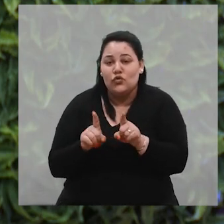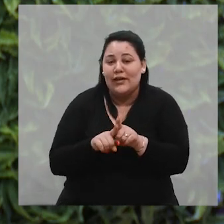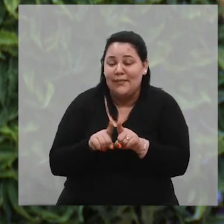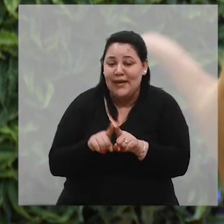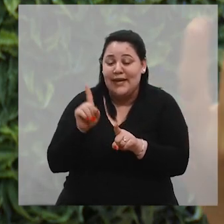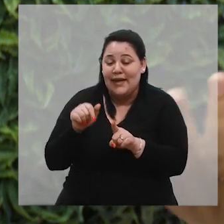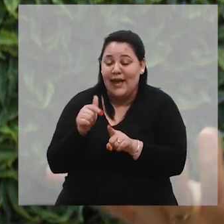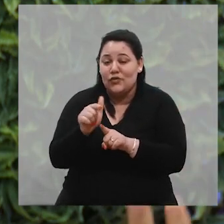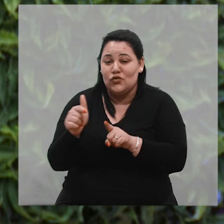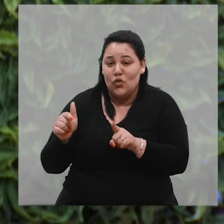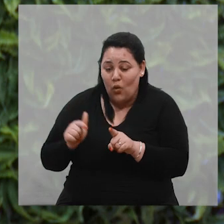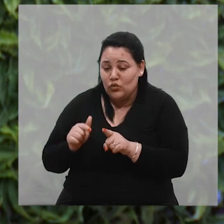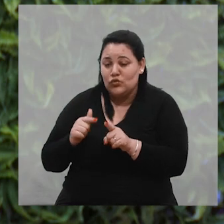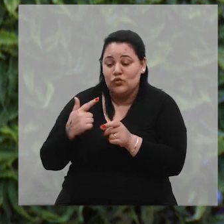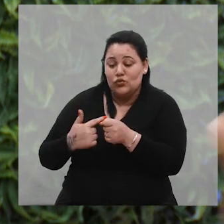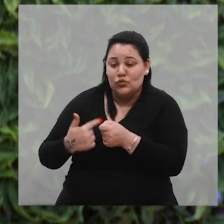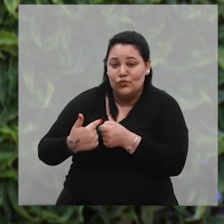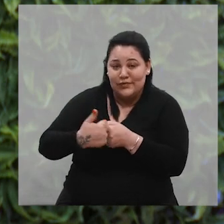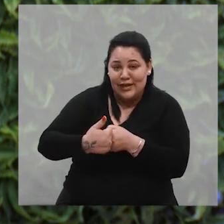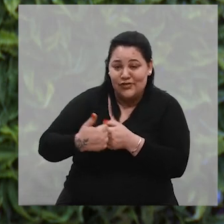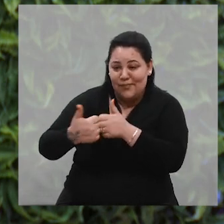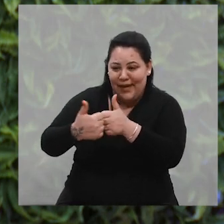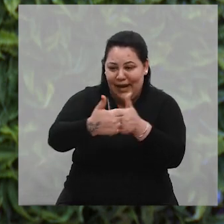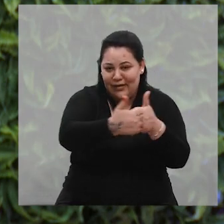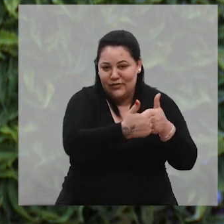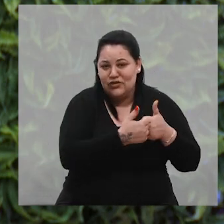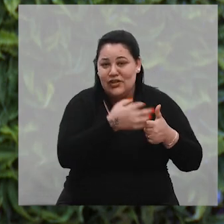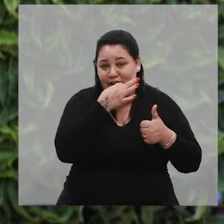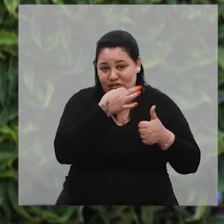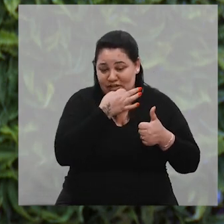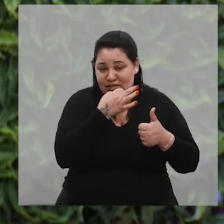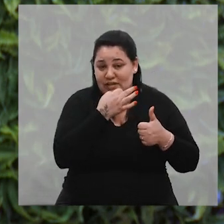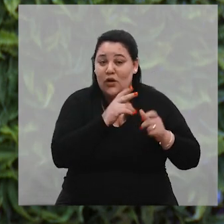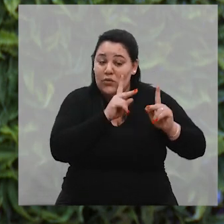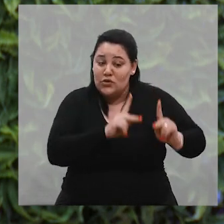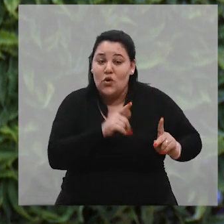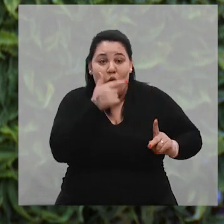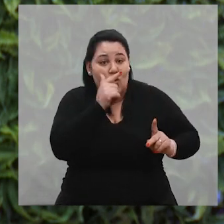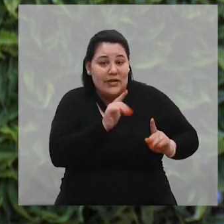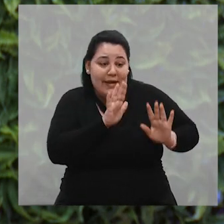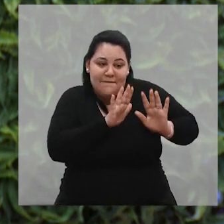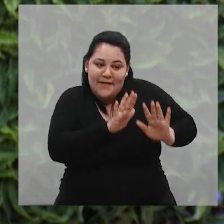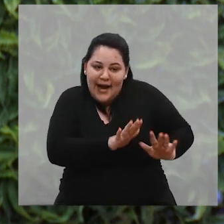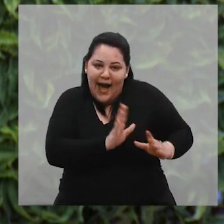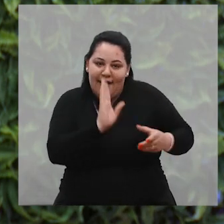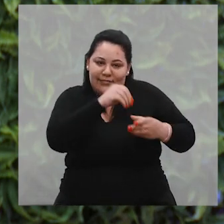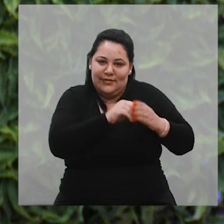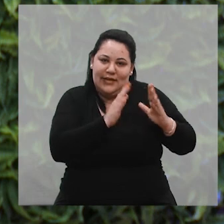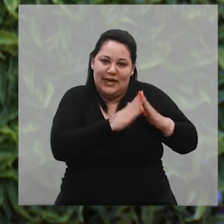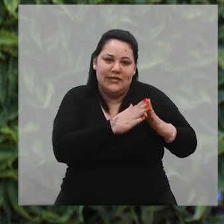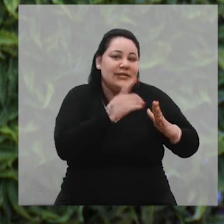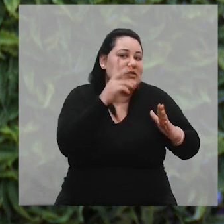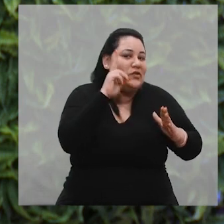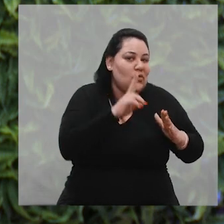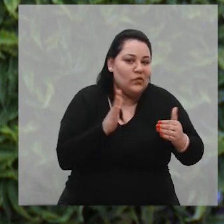consultas, que são desses outros municípios, né? Então, o pessoal consegue ficar na casa de segunda a sexta-feira